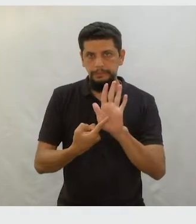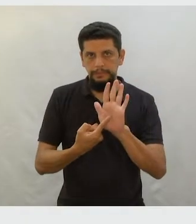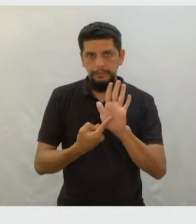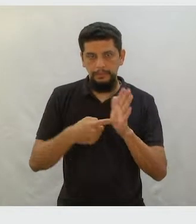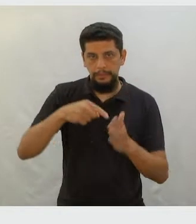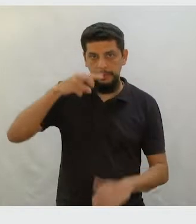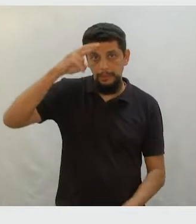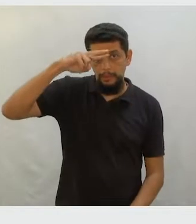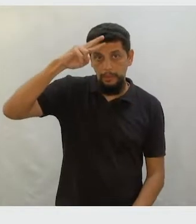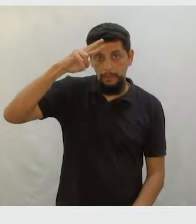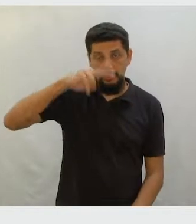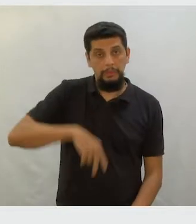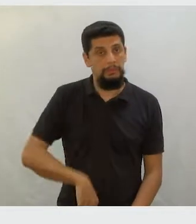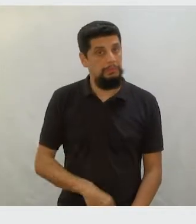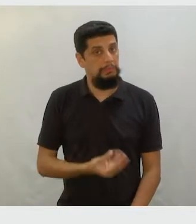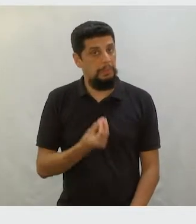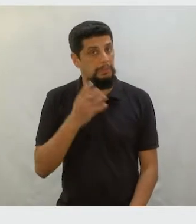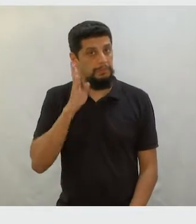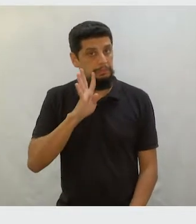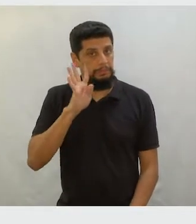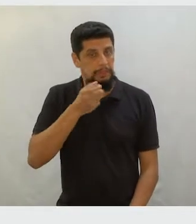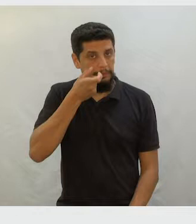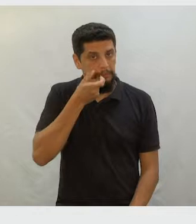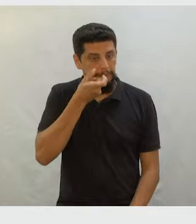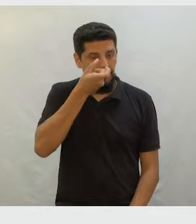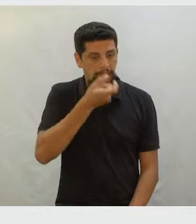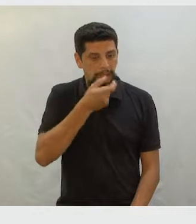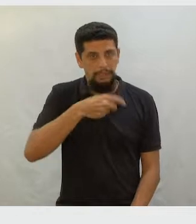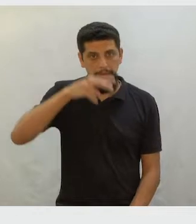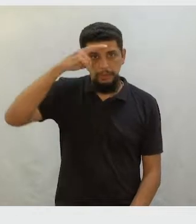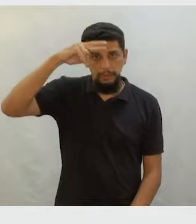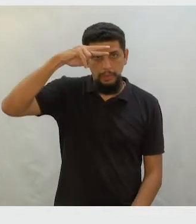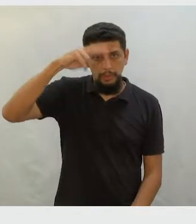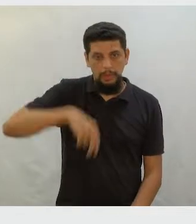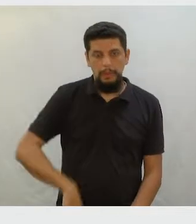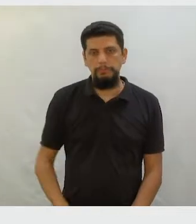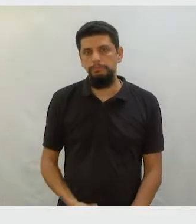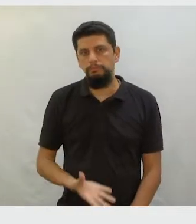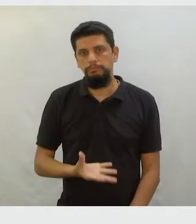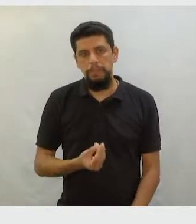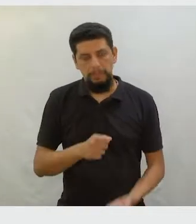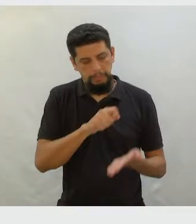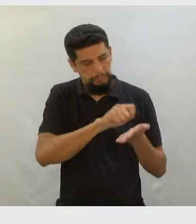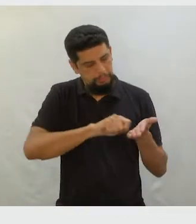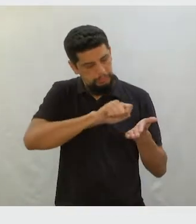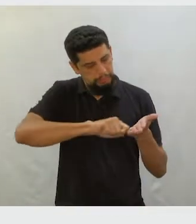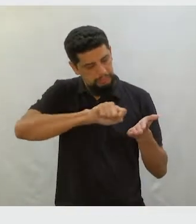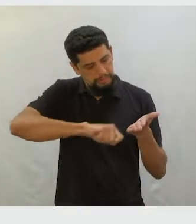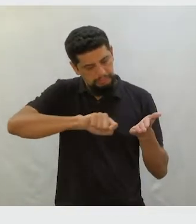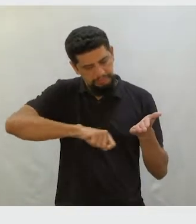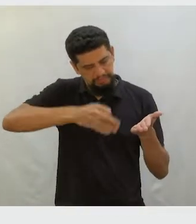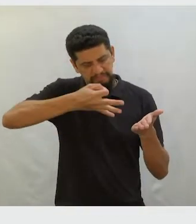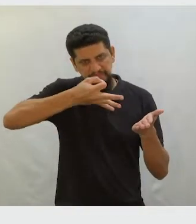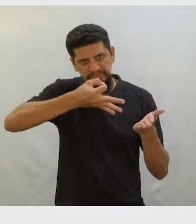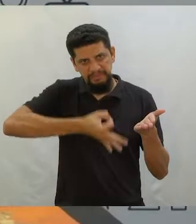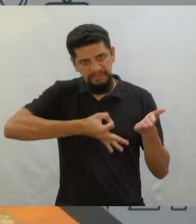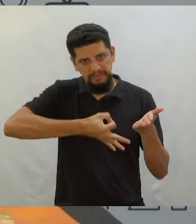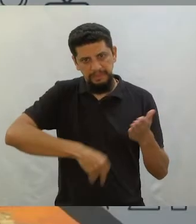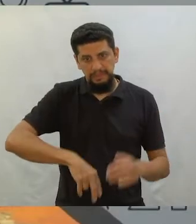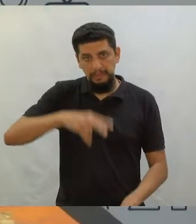histórias bem construídas as histórias da rut Rocha São histórias muito bem construídas são